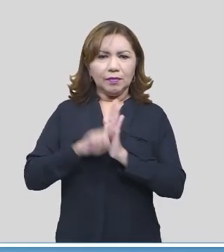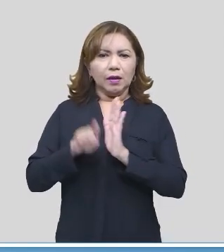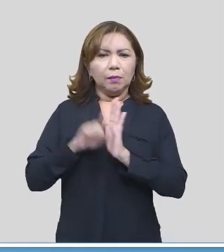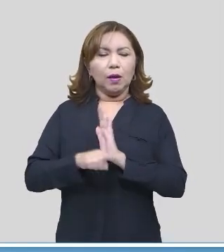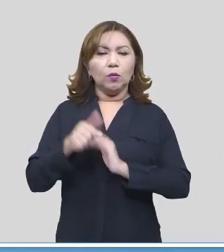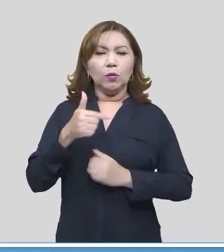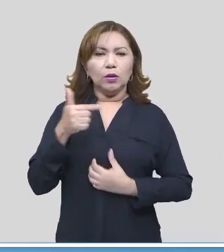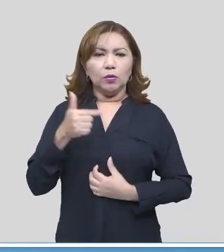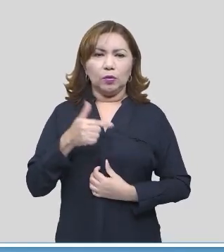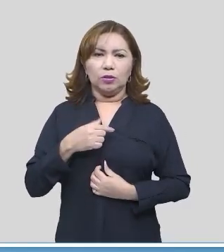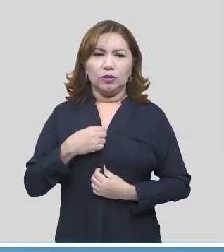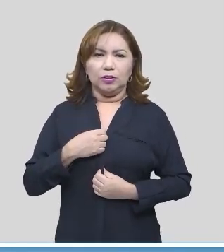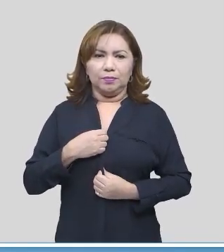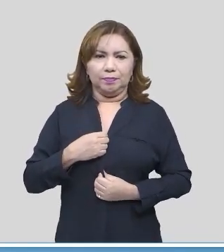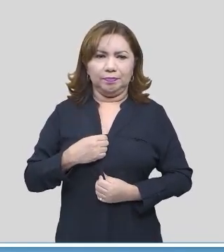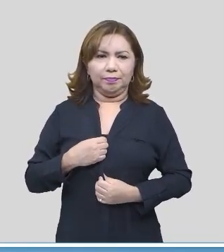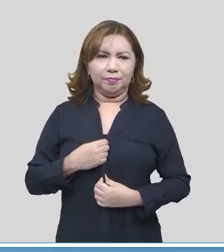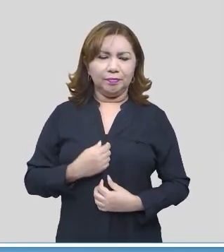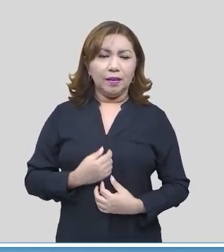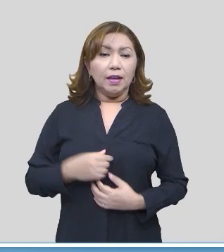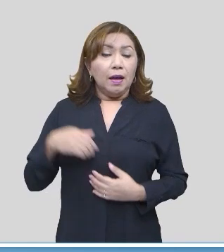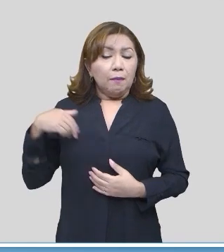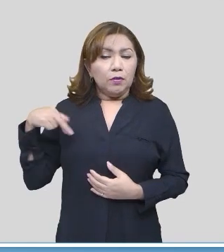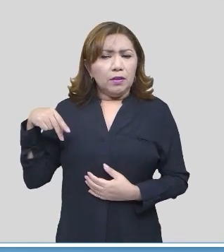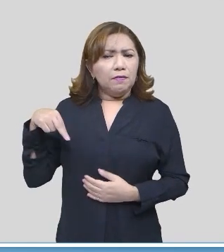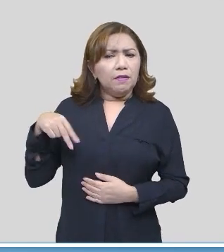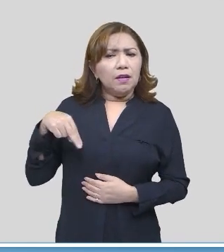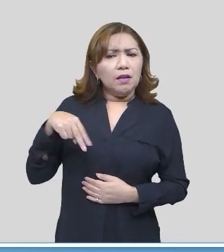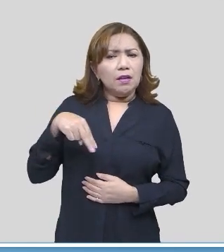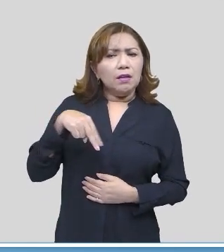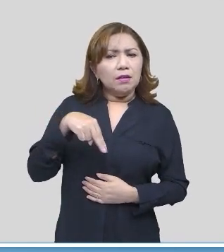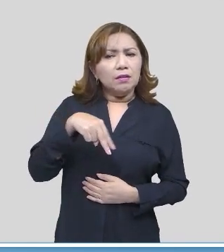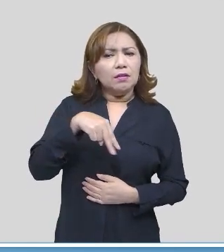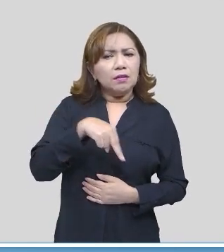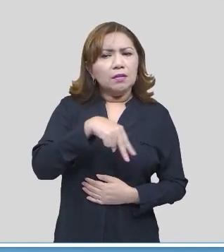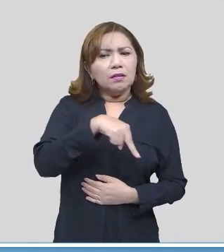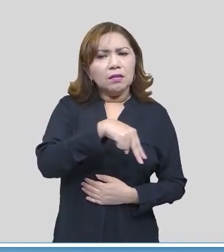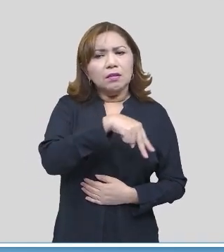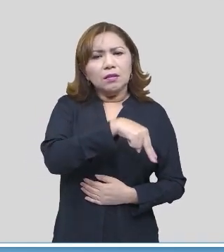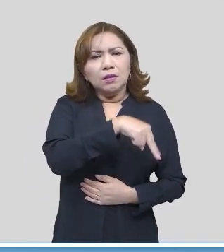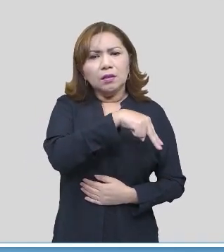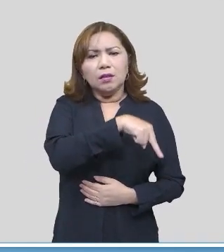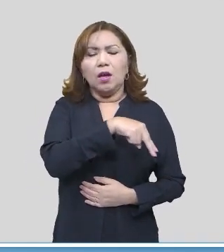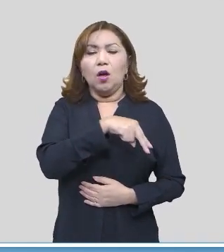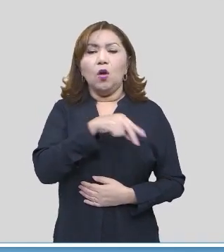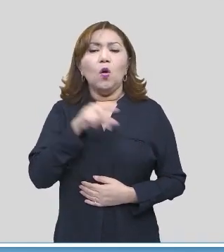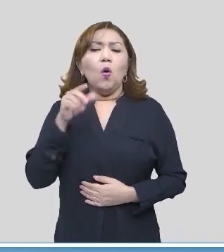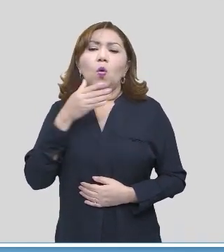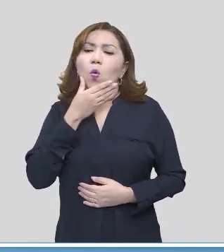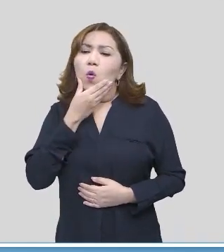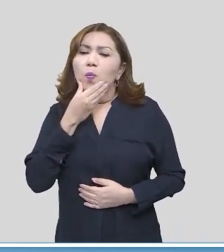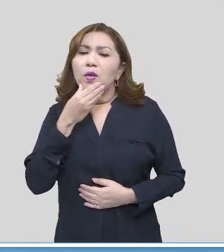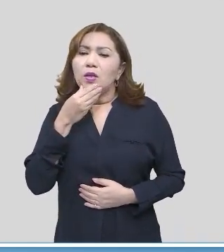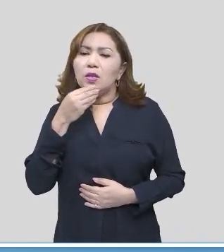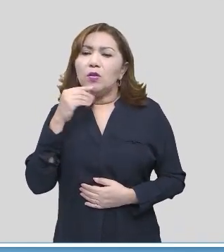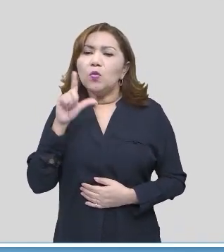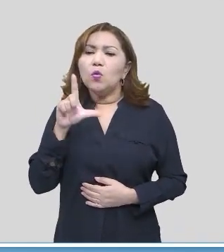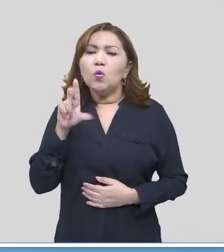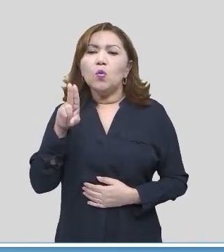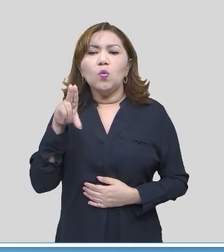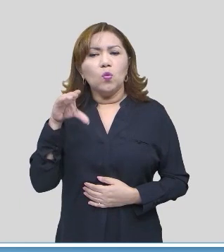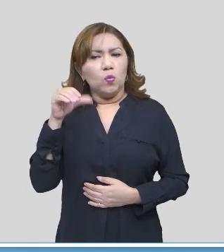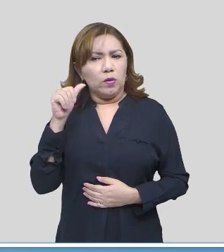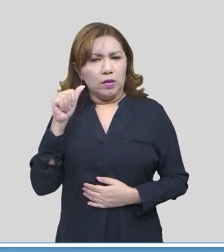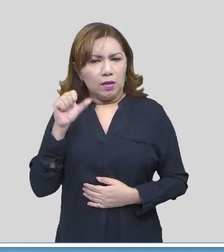Desafio 2. Para chegar até a escola, Lucas caminha 85